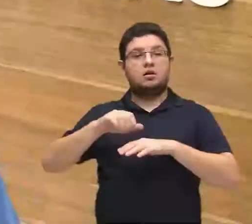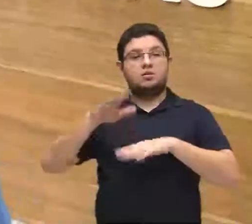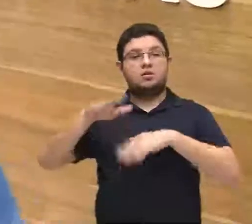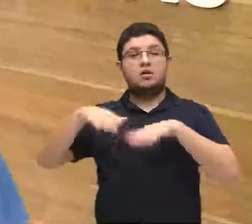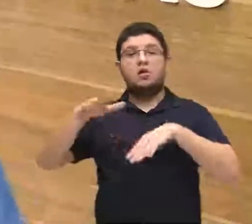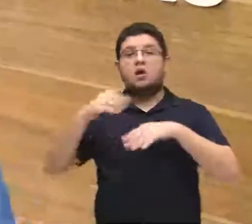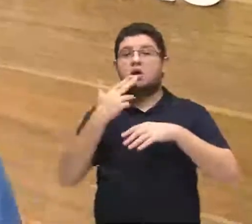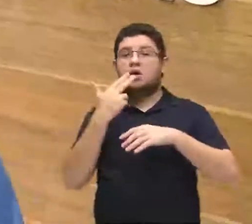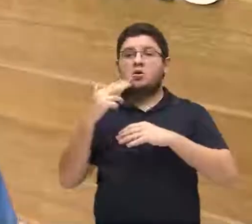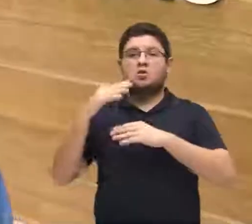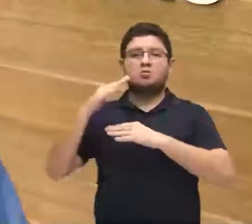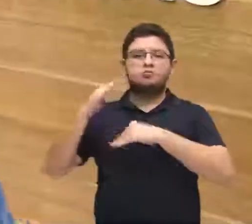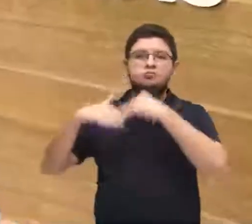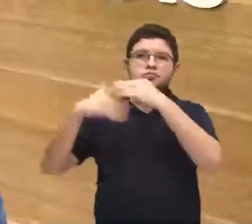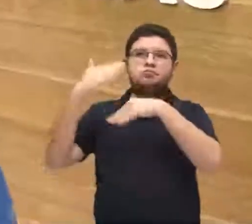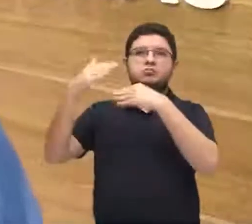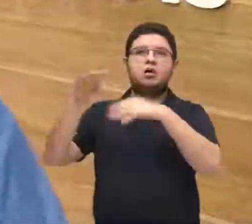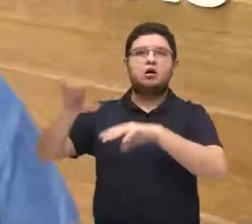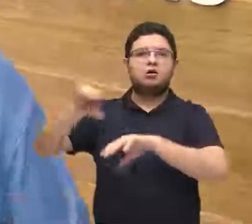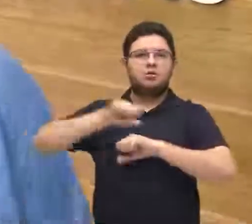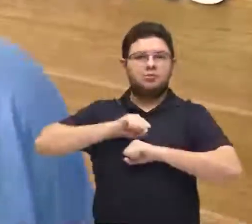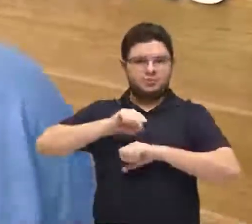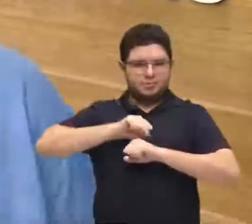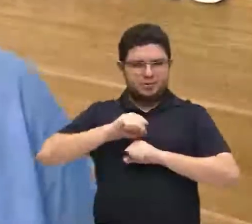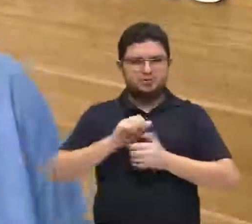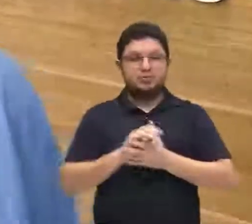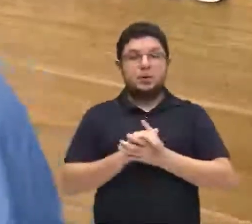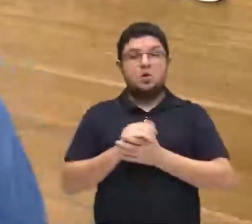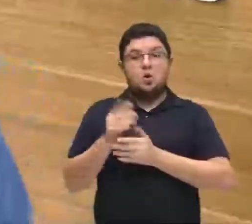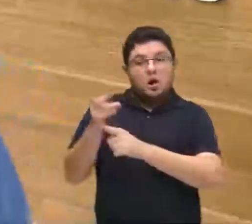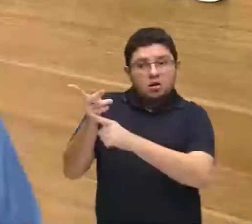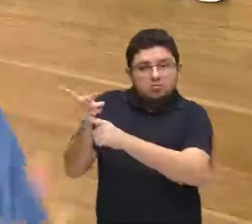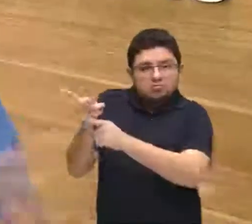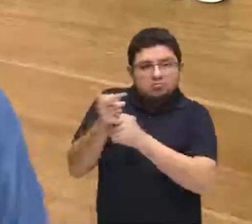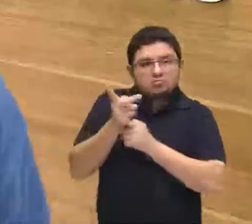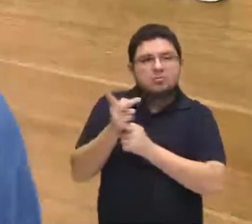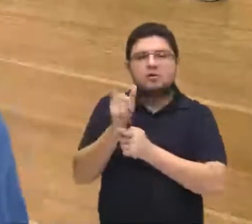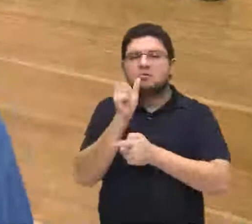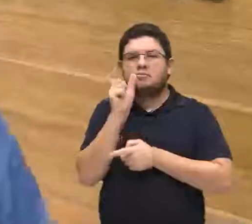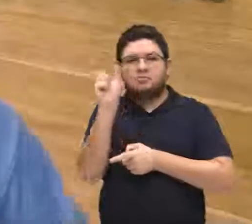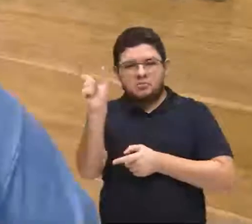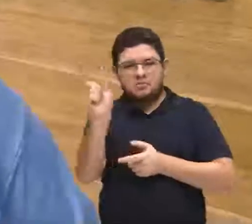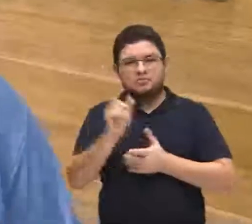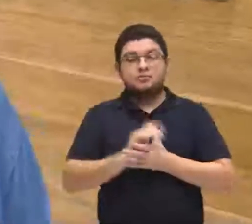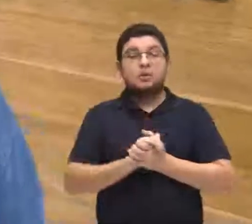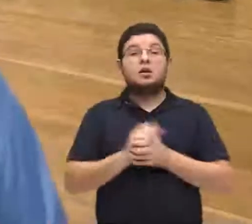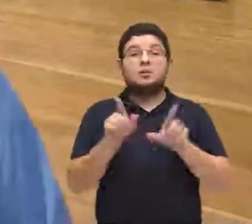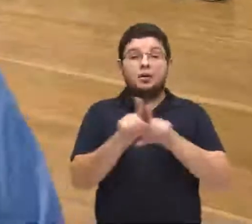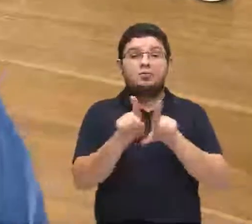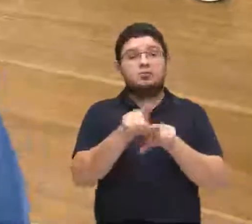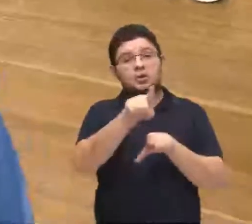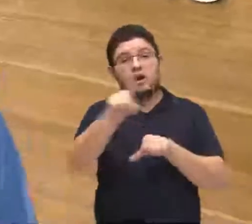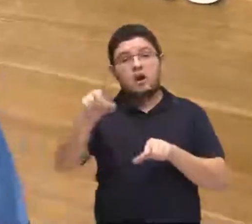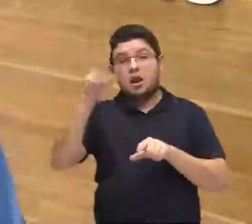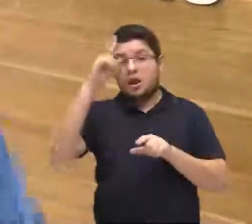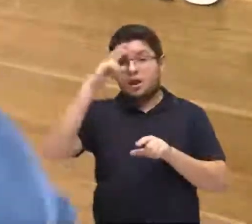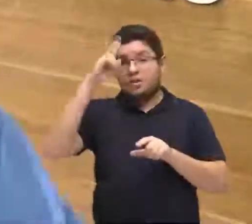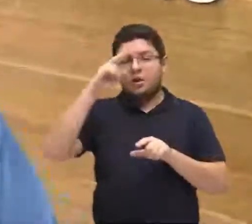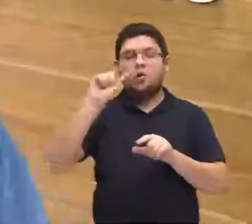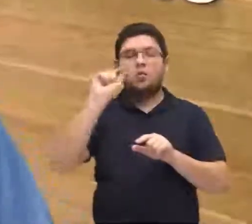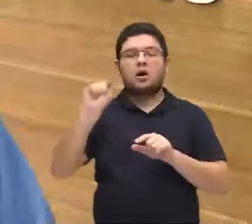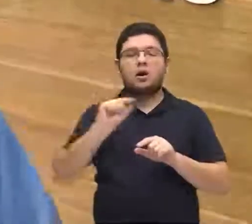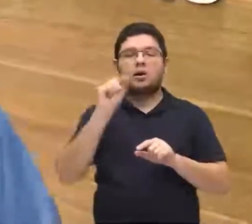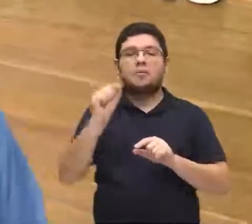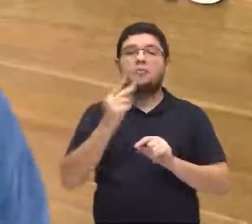de um idioma para o outro e assim por diante. Também a gente tem que lembrar que a língua é dinâmica e ela precisa dar